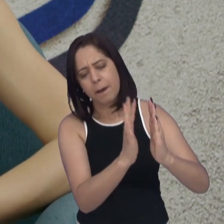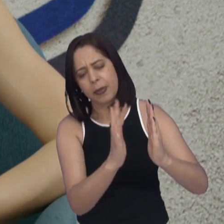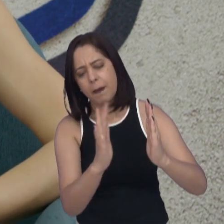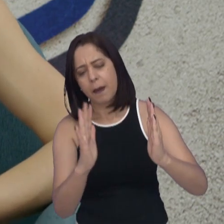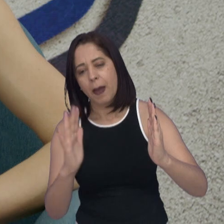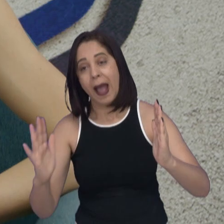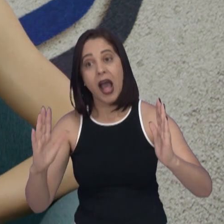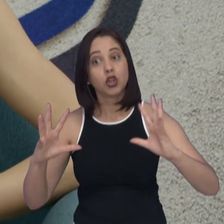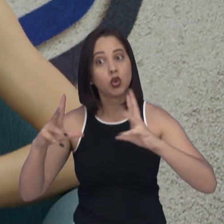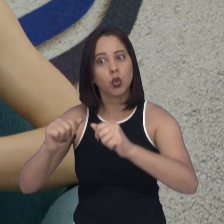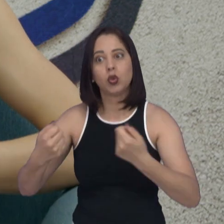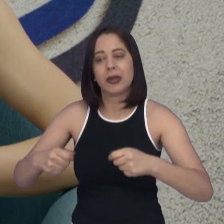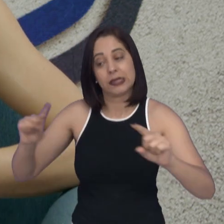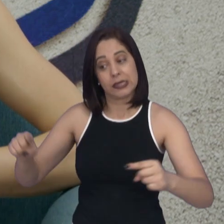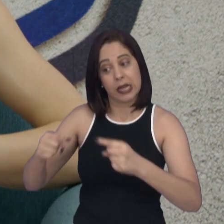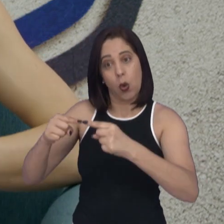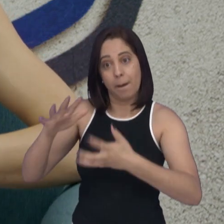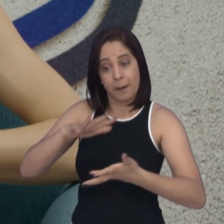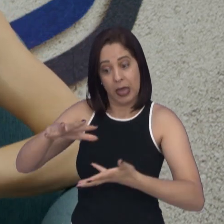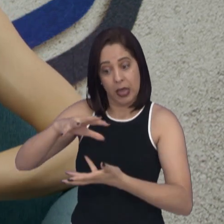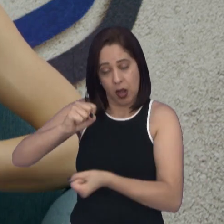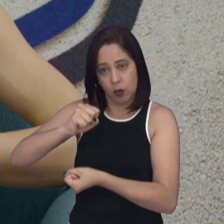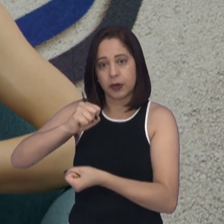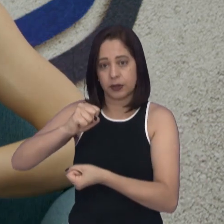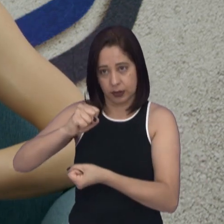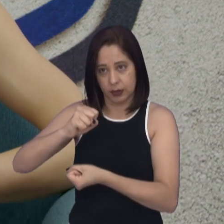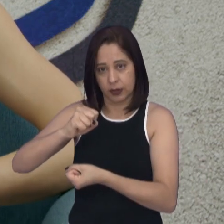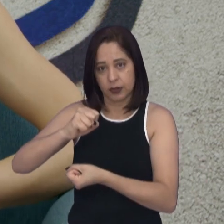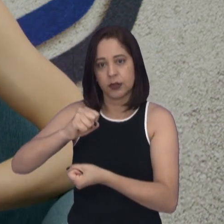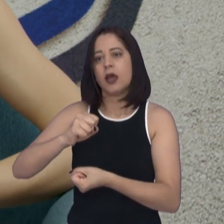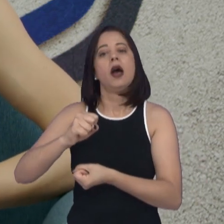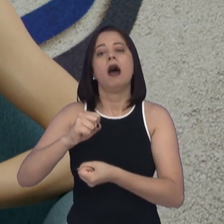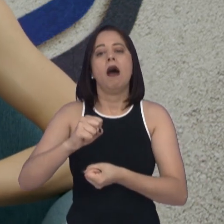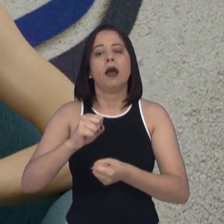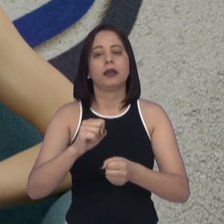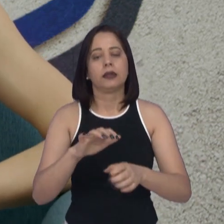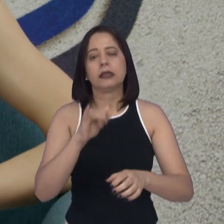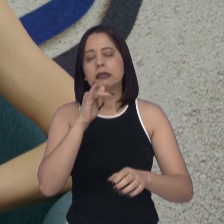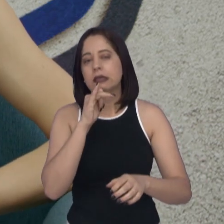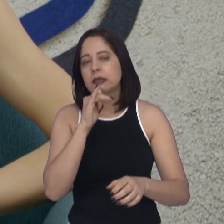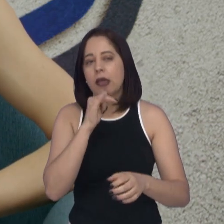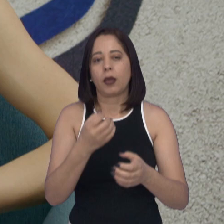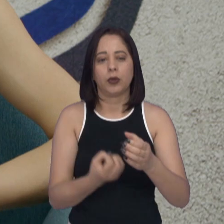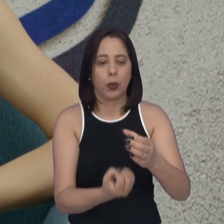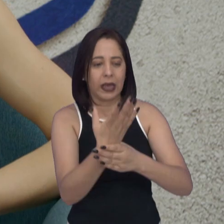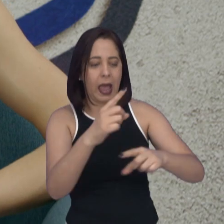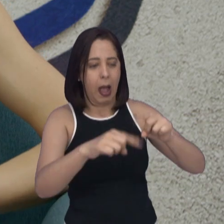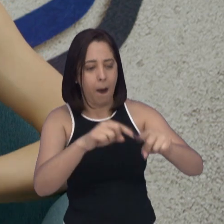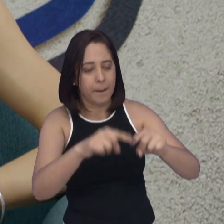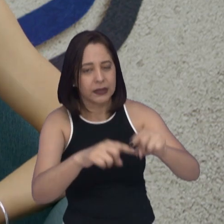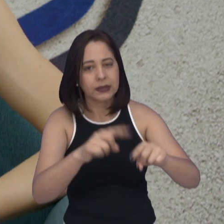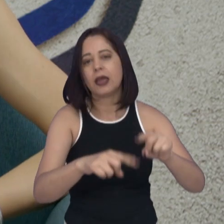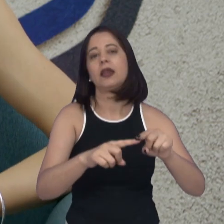então, abordar desde a confecção, desde o projeto desse produto, a confecção, né, a cadeia